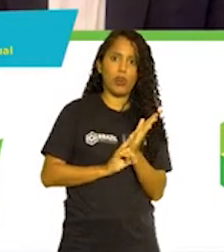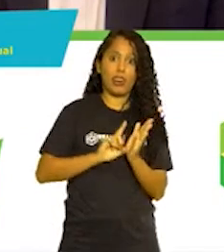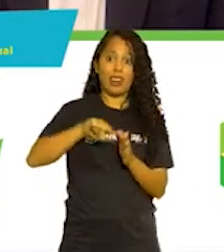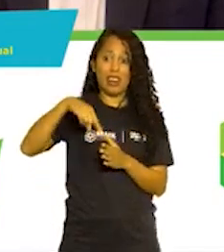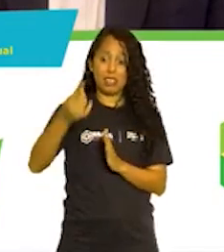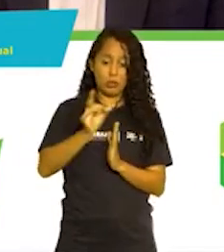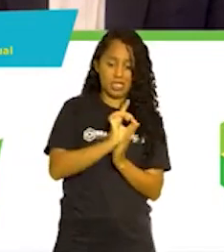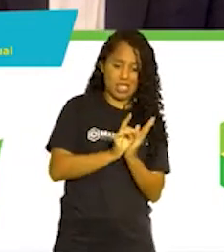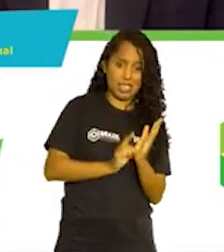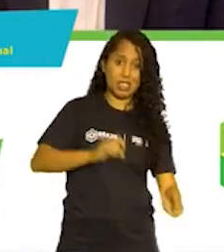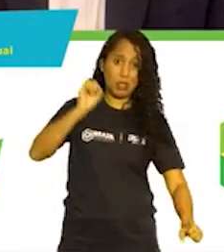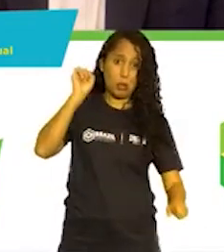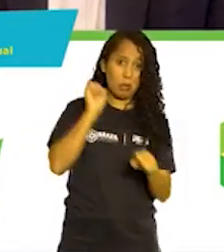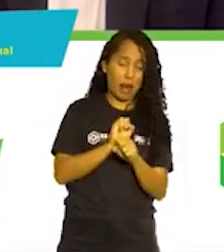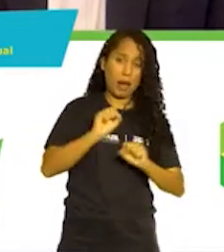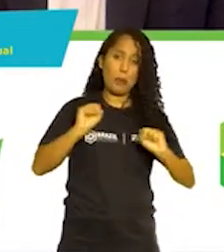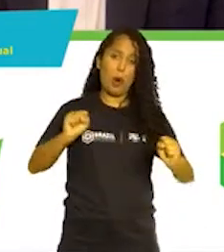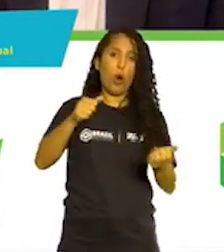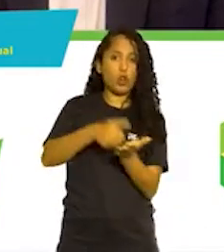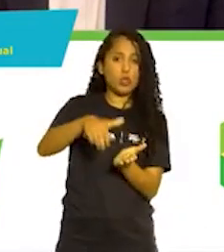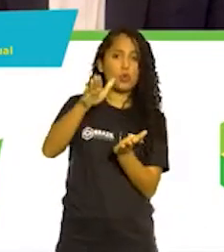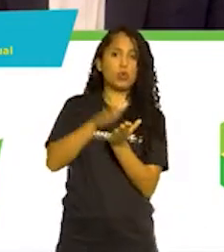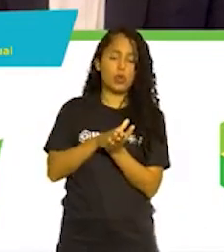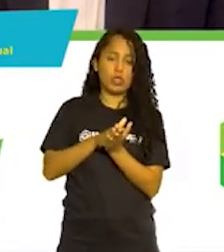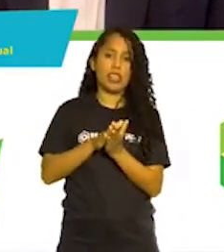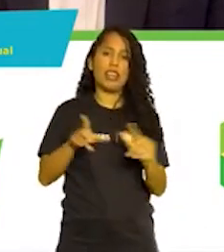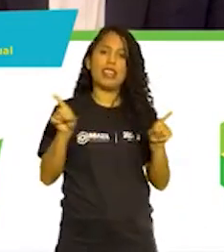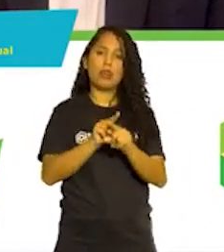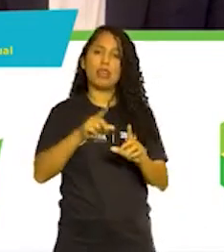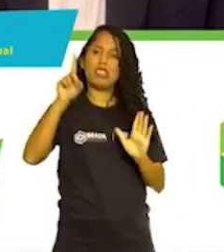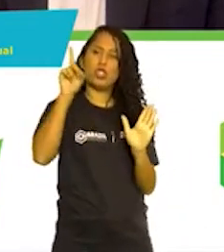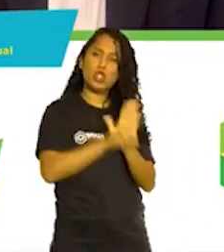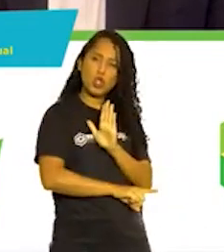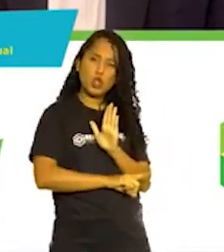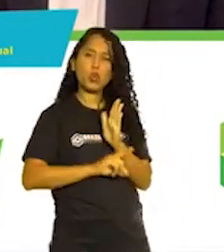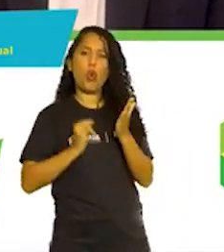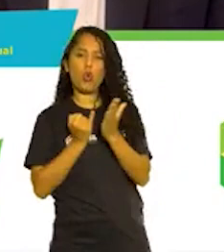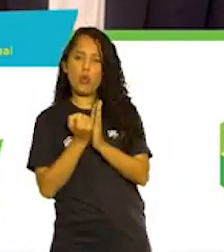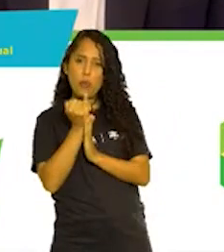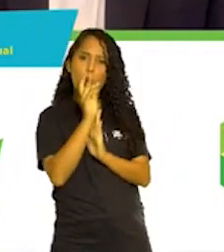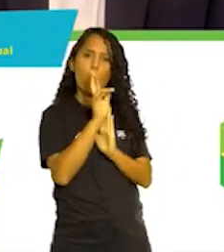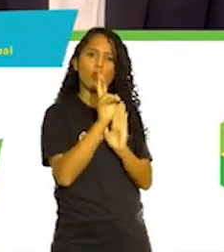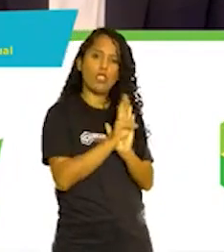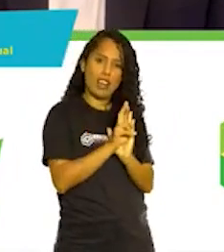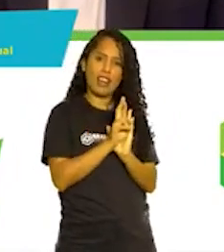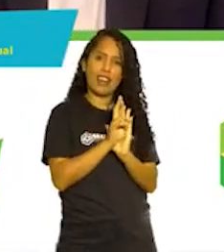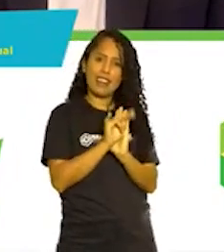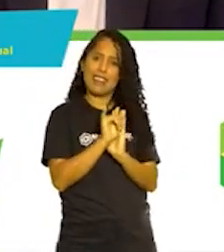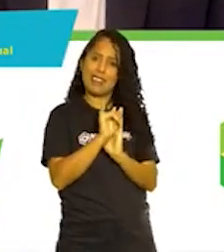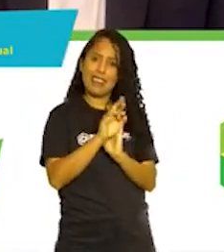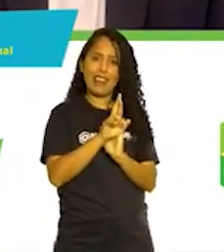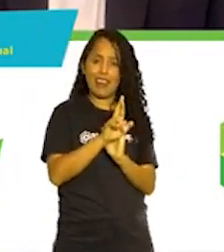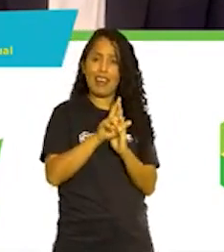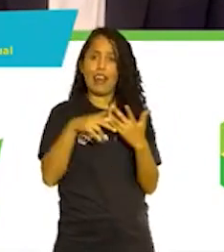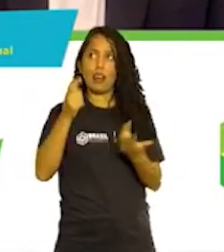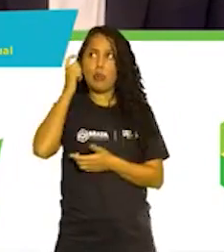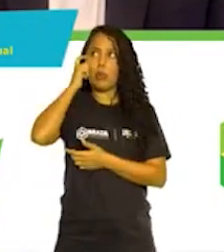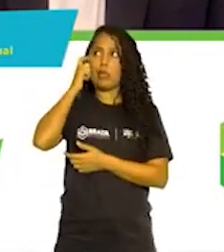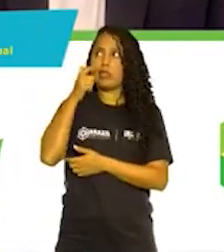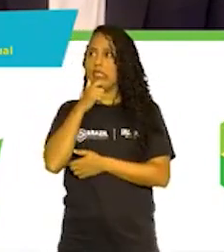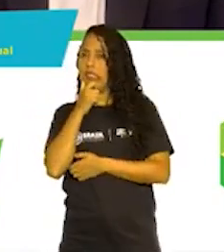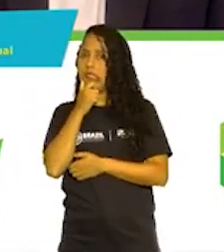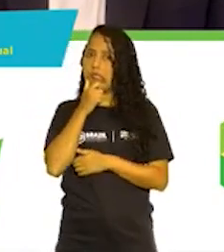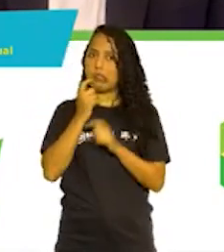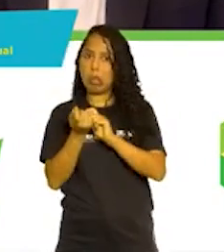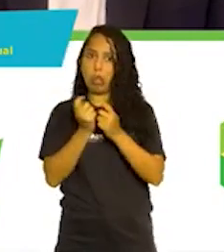Eu não queria exatamente ter desconto de imposto de renda. Aí acharam que eu estava burlando, né?